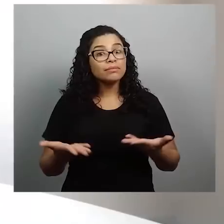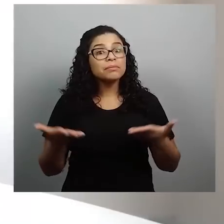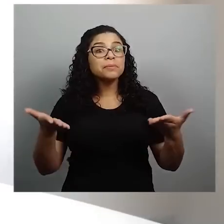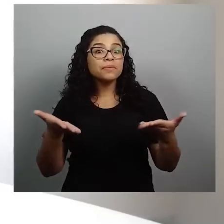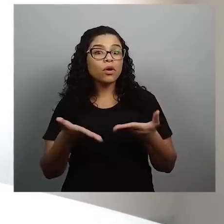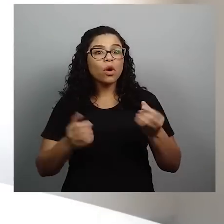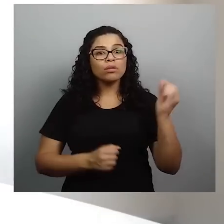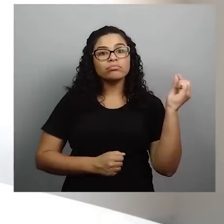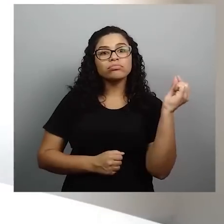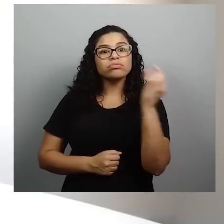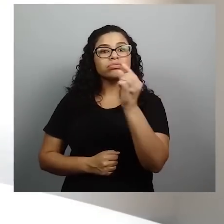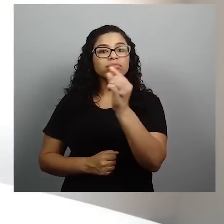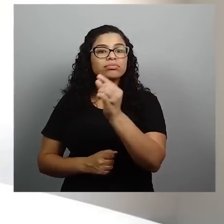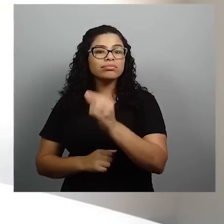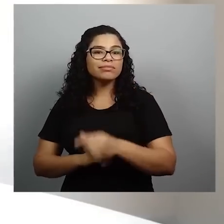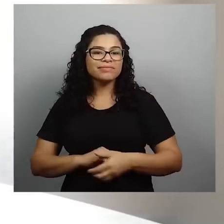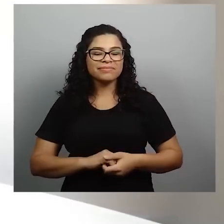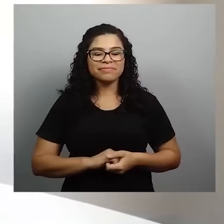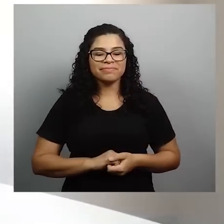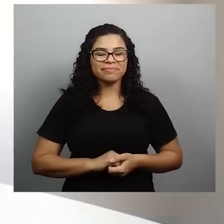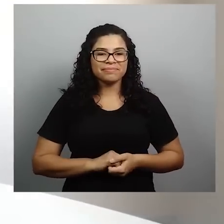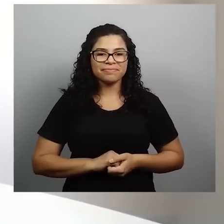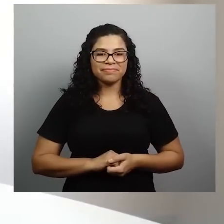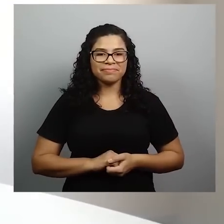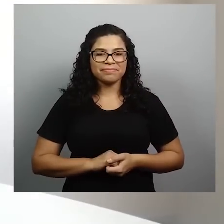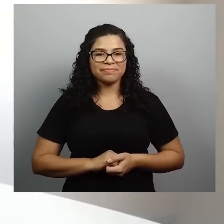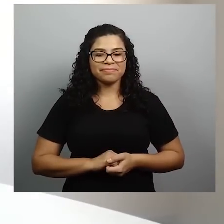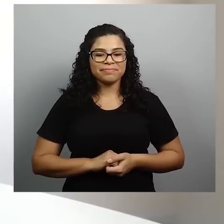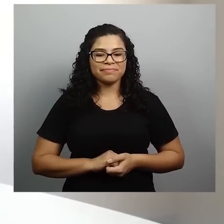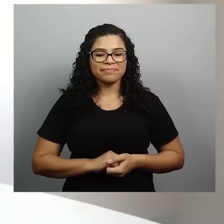E agora é só lançar.